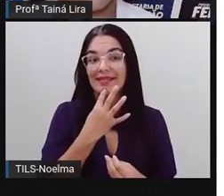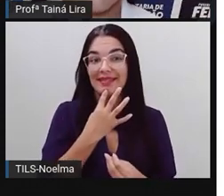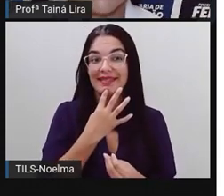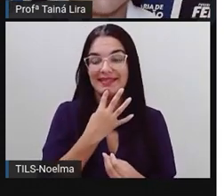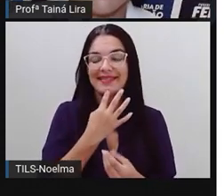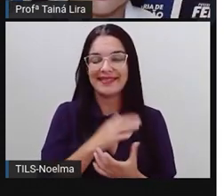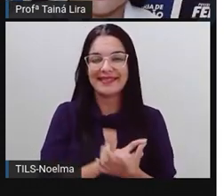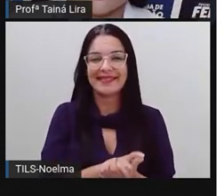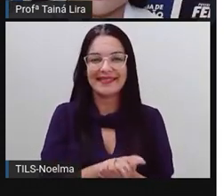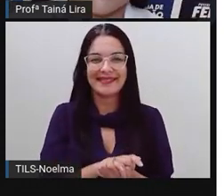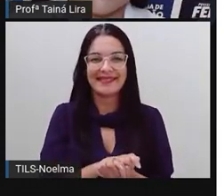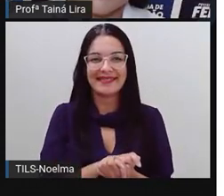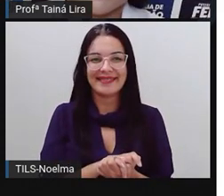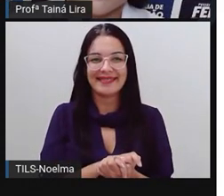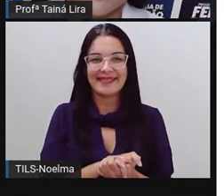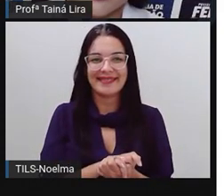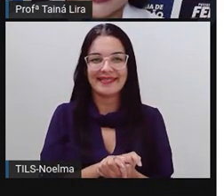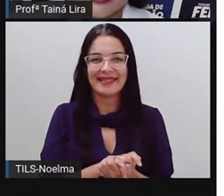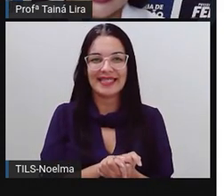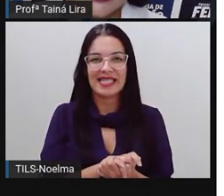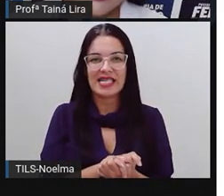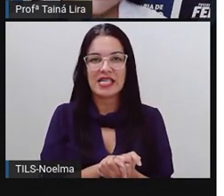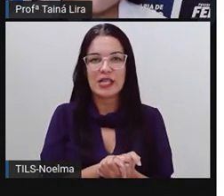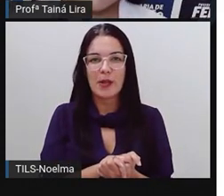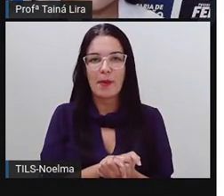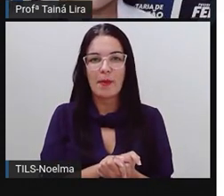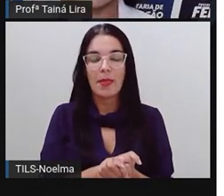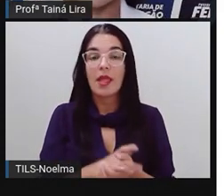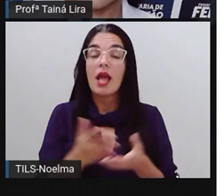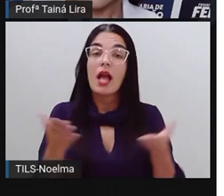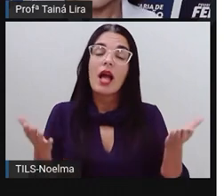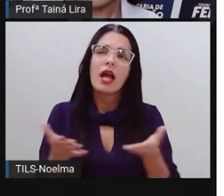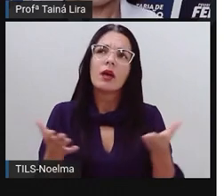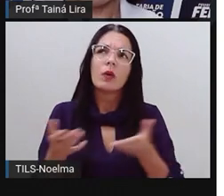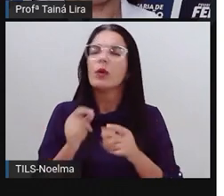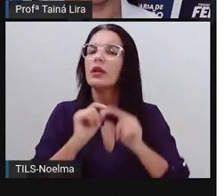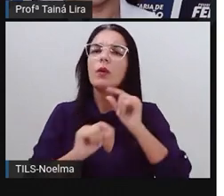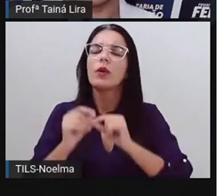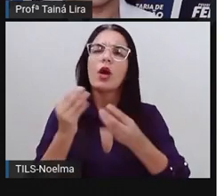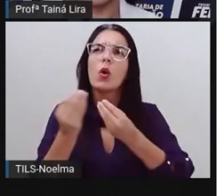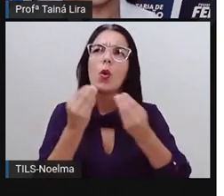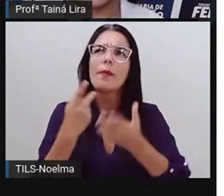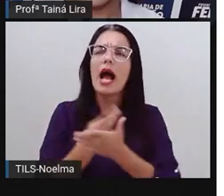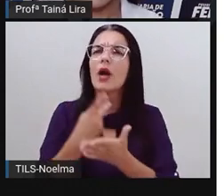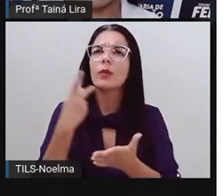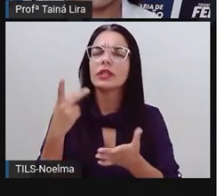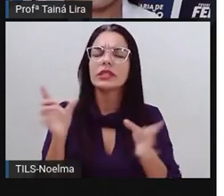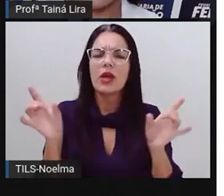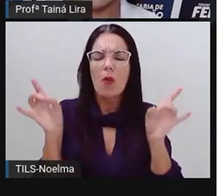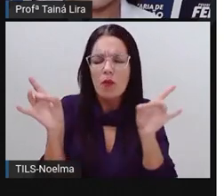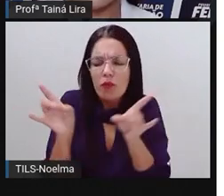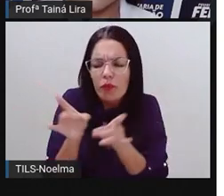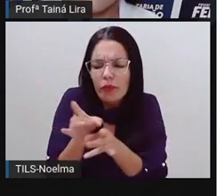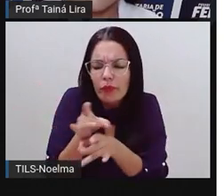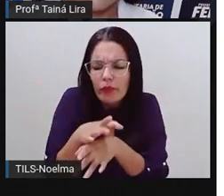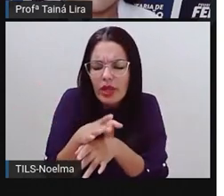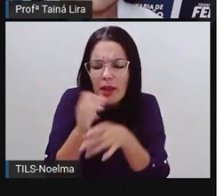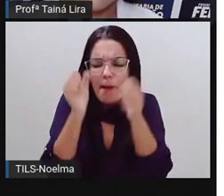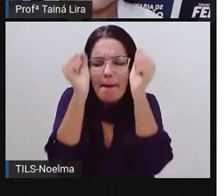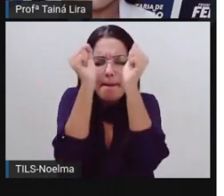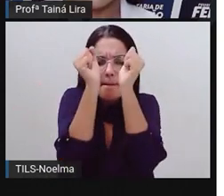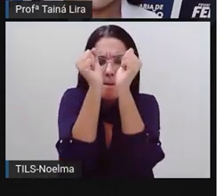aí o grupo Quixabeira da Matinha o pro E como foi pro que acabou aí